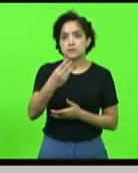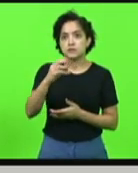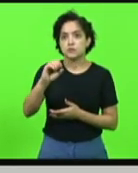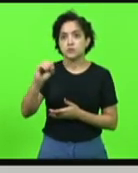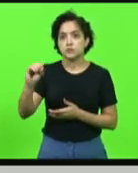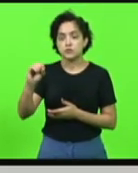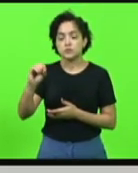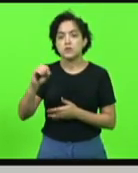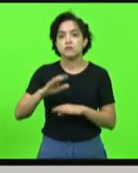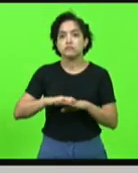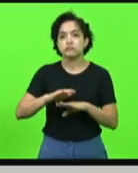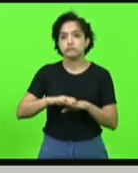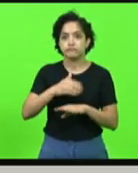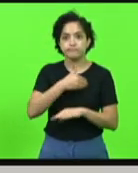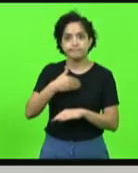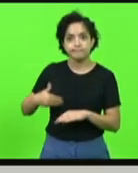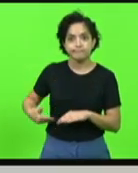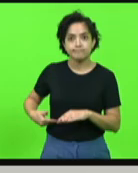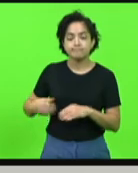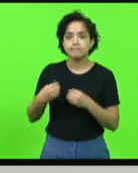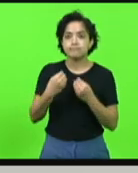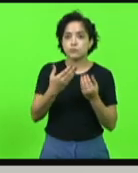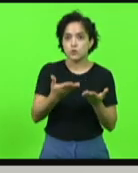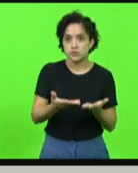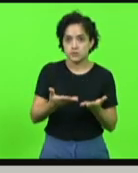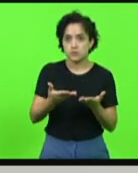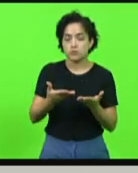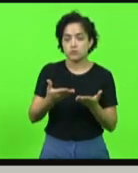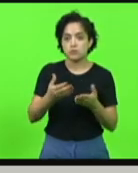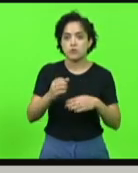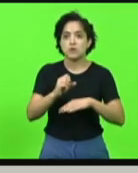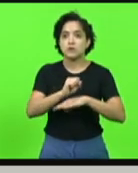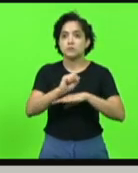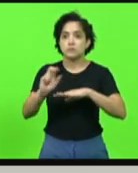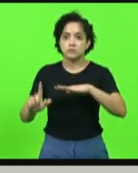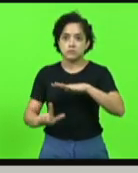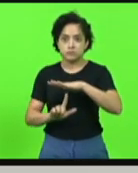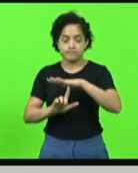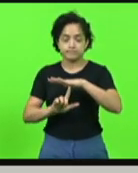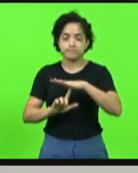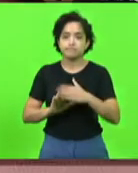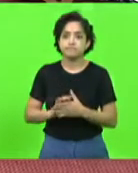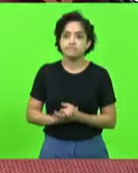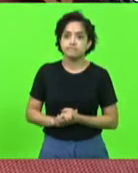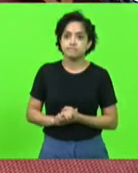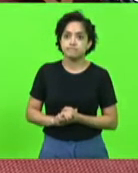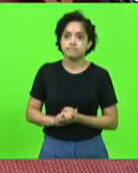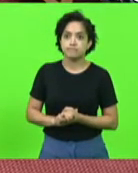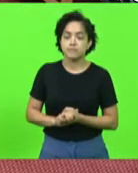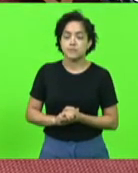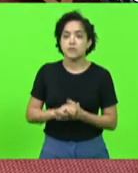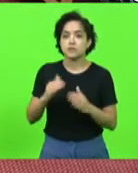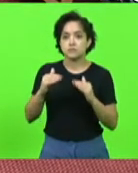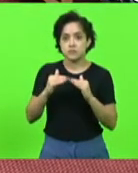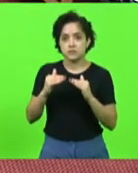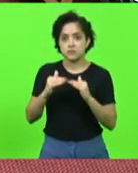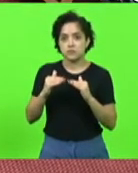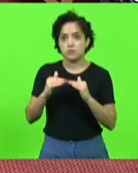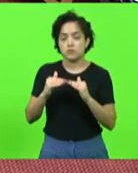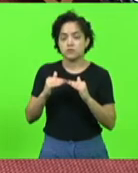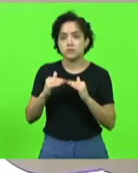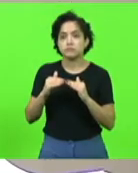autor governo do estado, autoriza a doação de imóvel no município de São Lourenço do Oeste. Em votação, deputados que aprovam, permaneçam como se